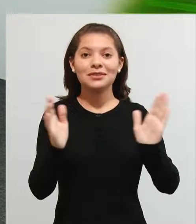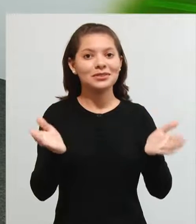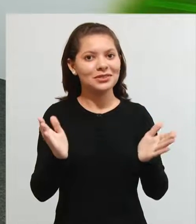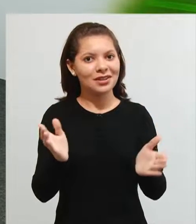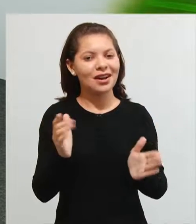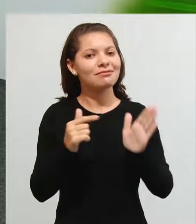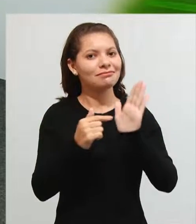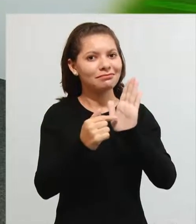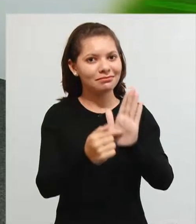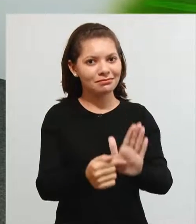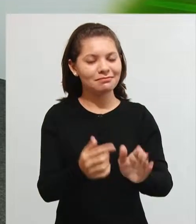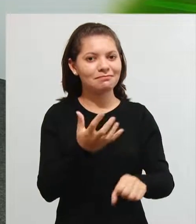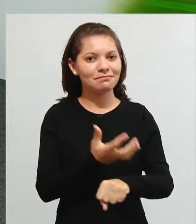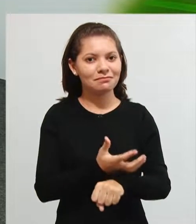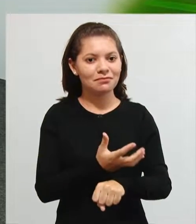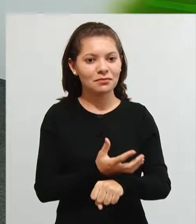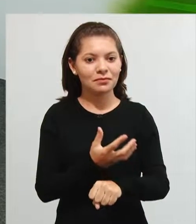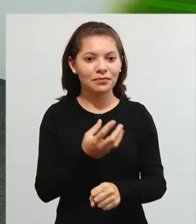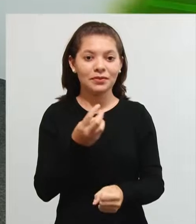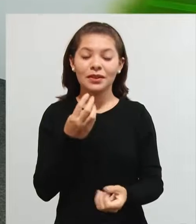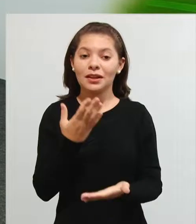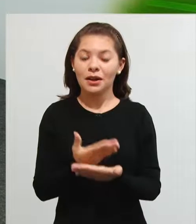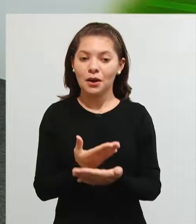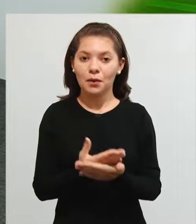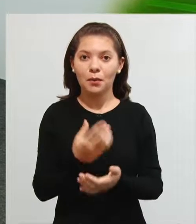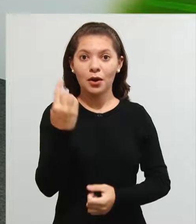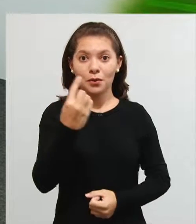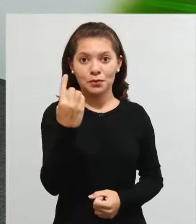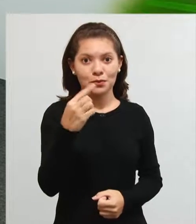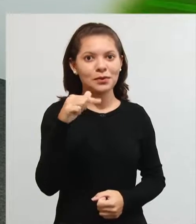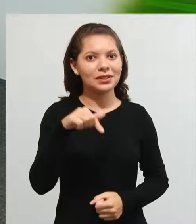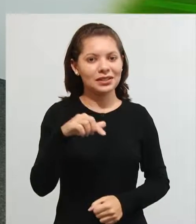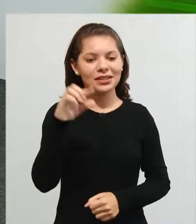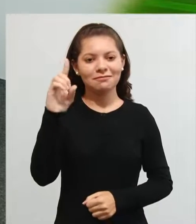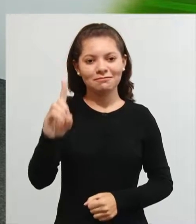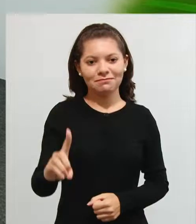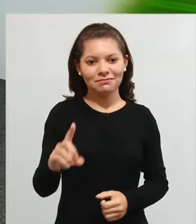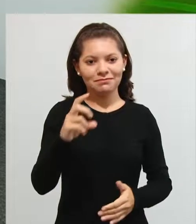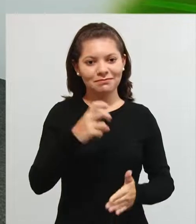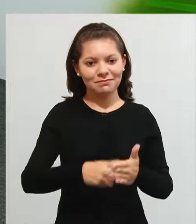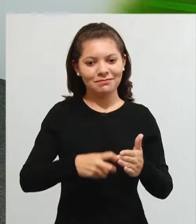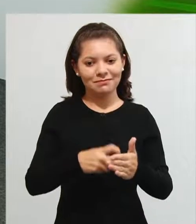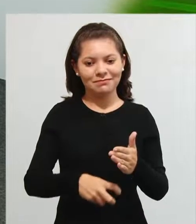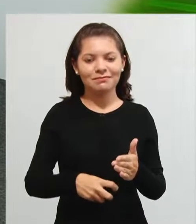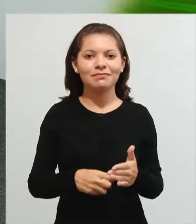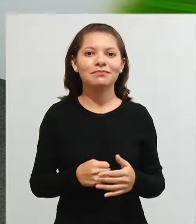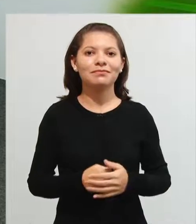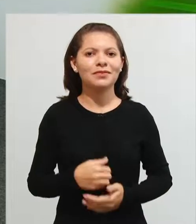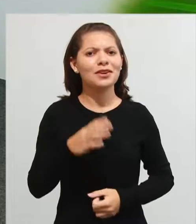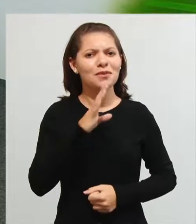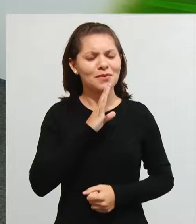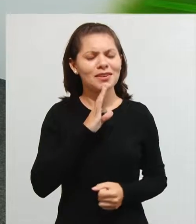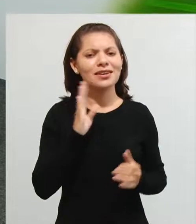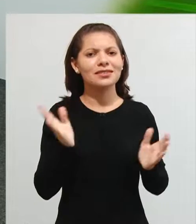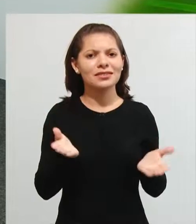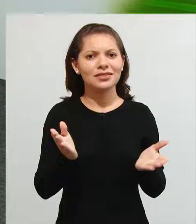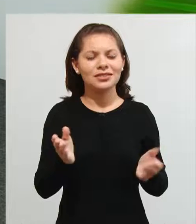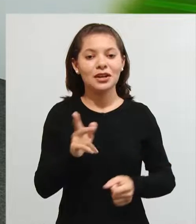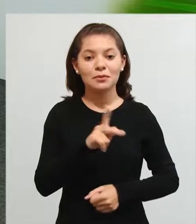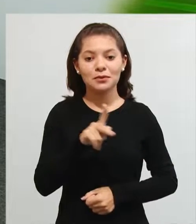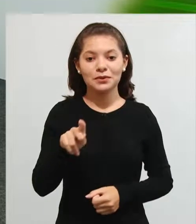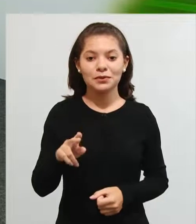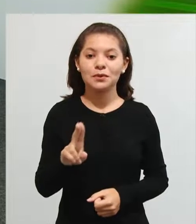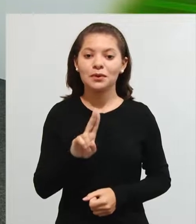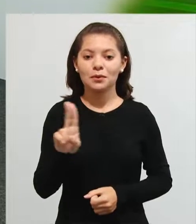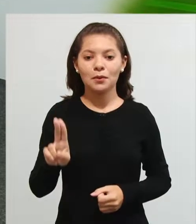e agora vamos para a nossa web aula número 1 aqui de Direito Tributário. Você já me conhece, eu sou a professora Marialva, mas antes de